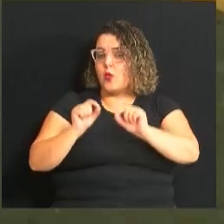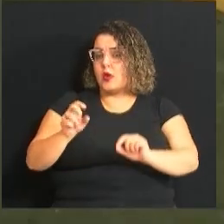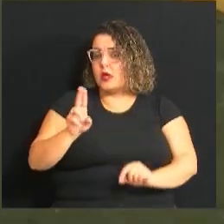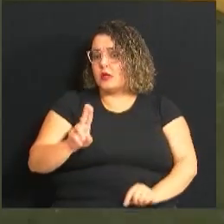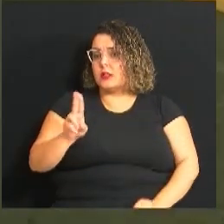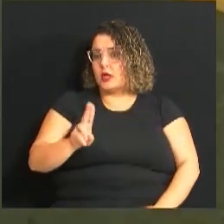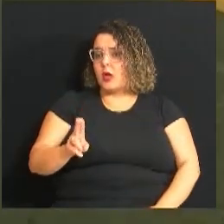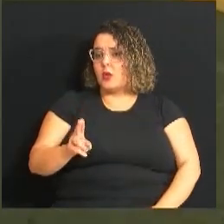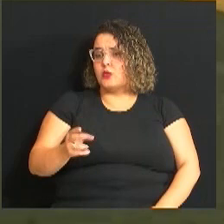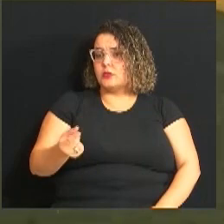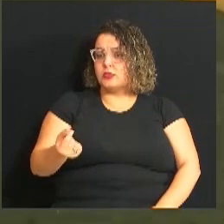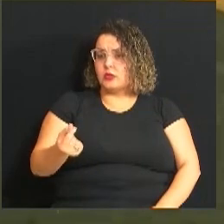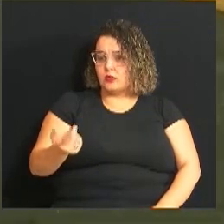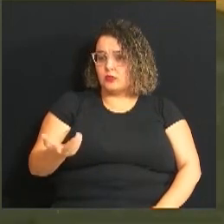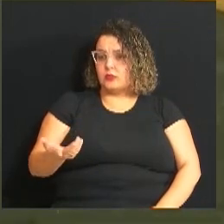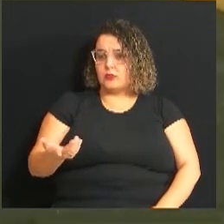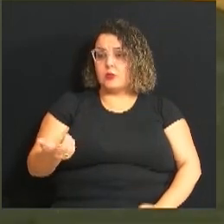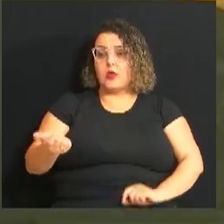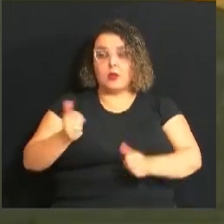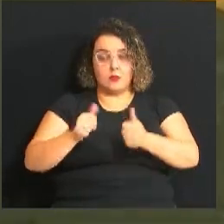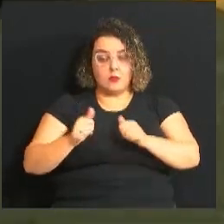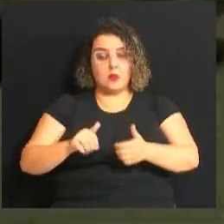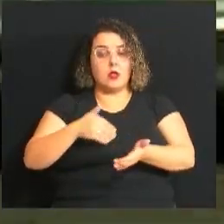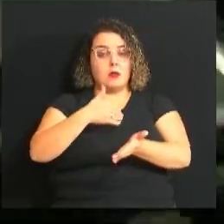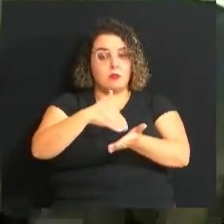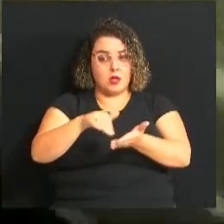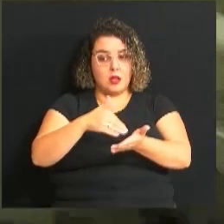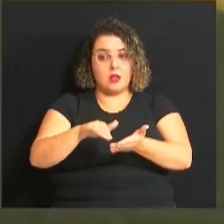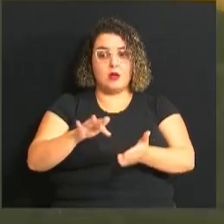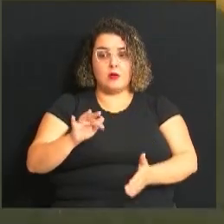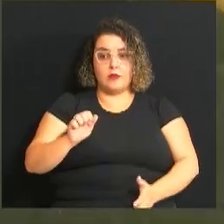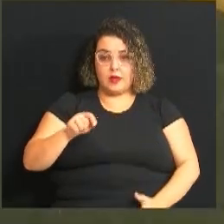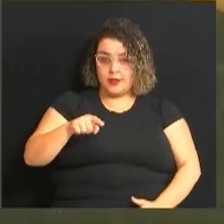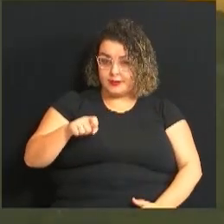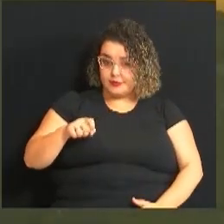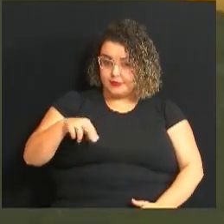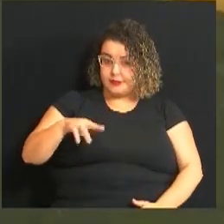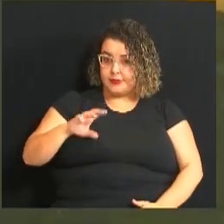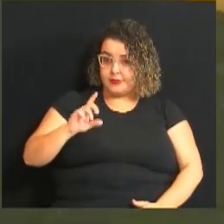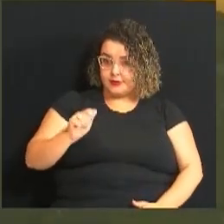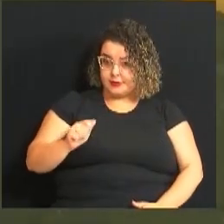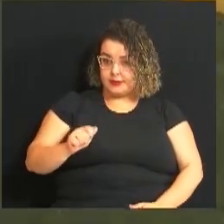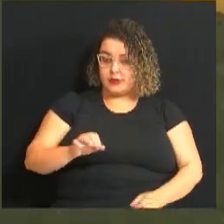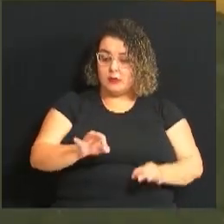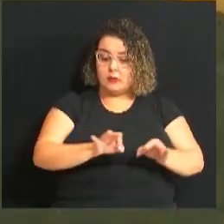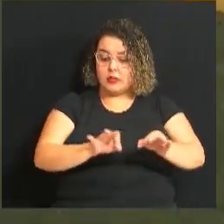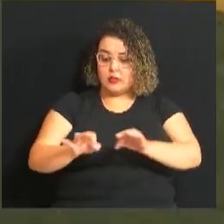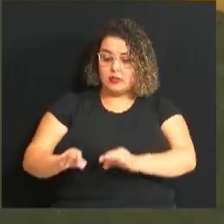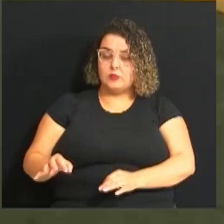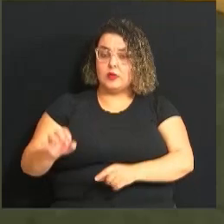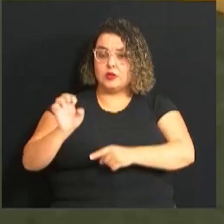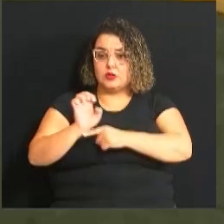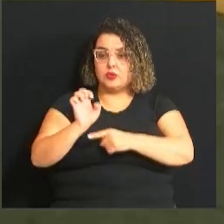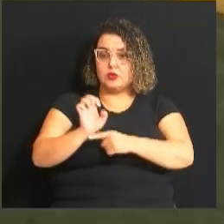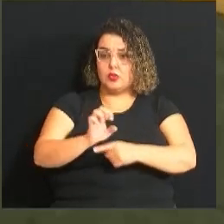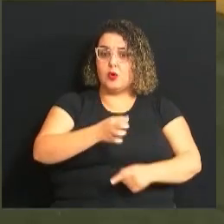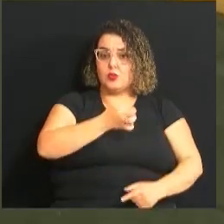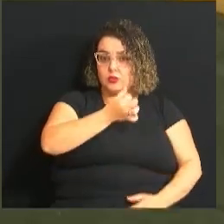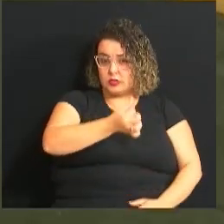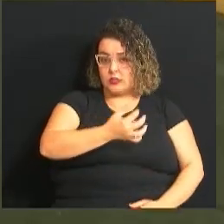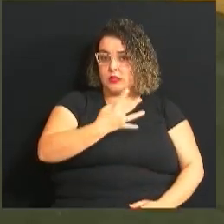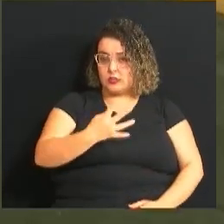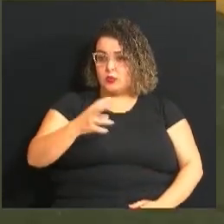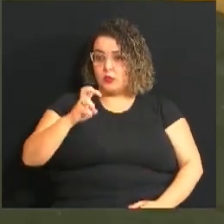um balanço divulgado pela secretaria de fazenda e planejamento do Estado aponta que os 645